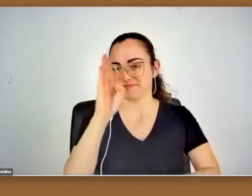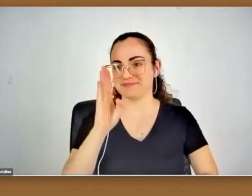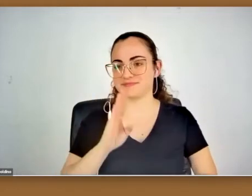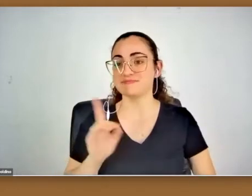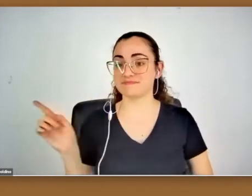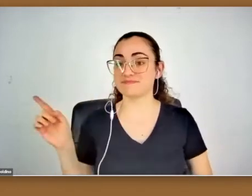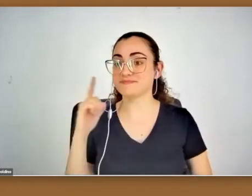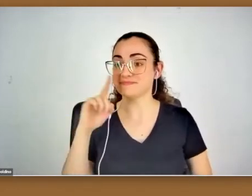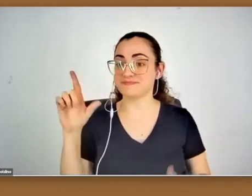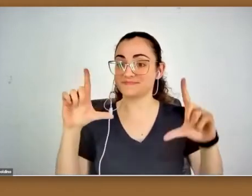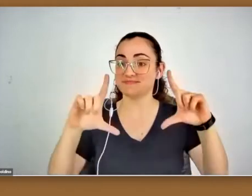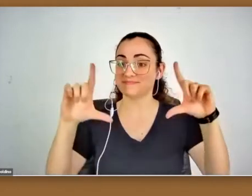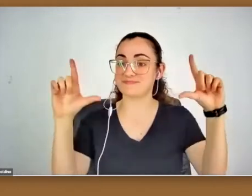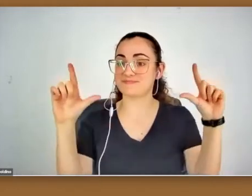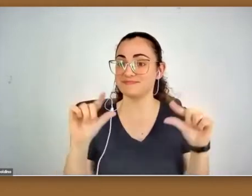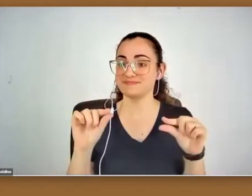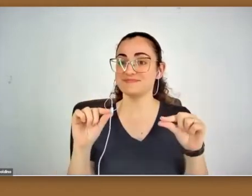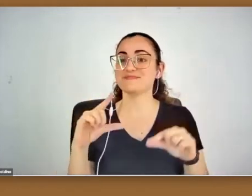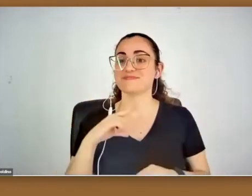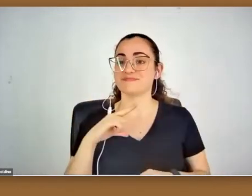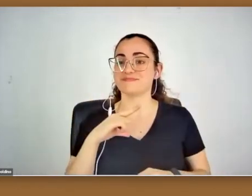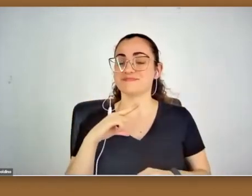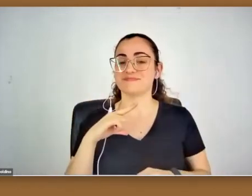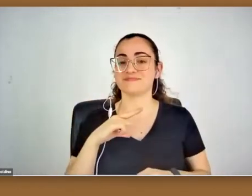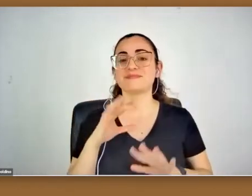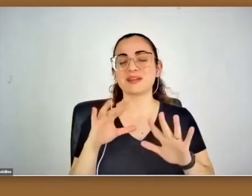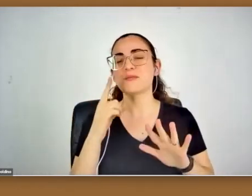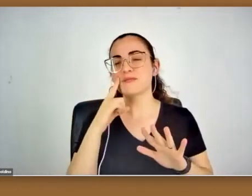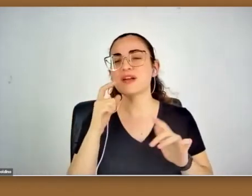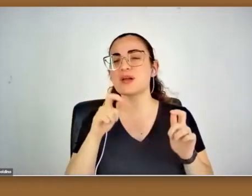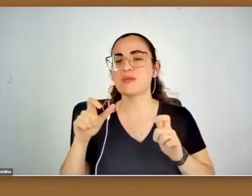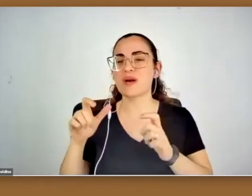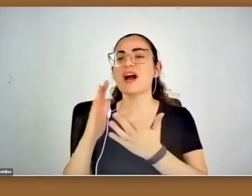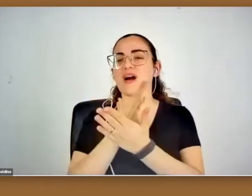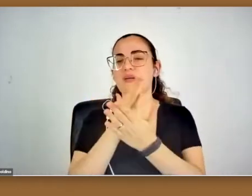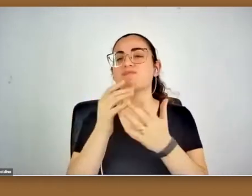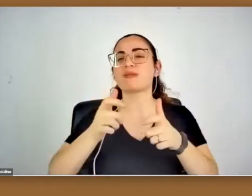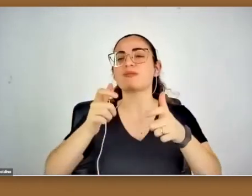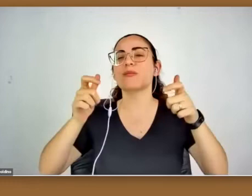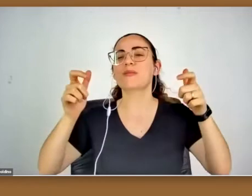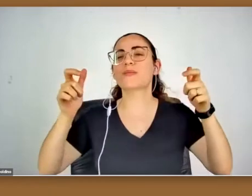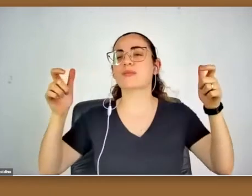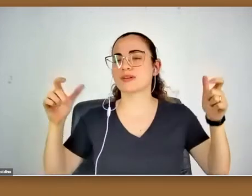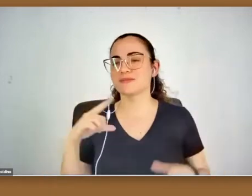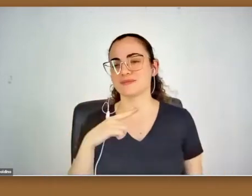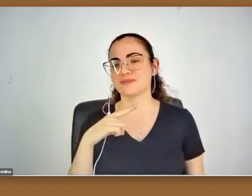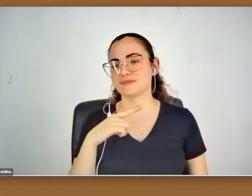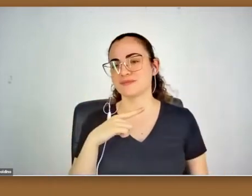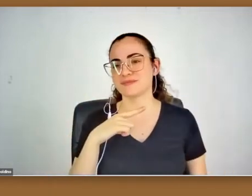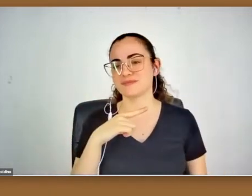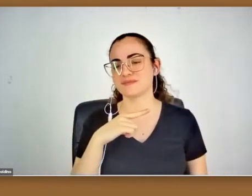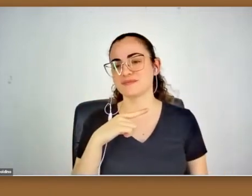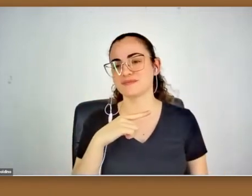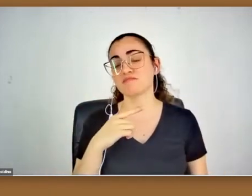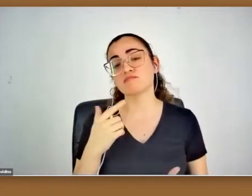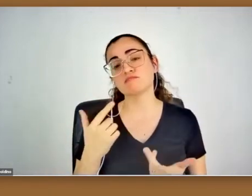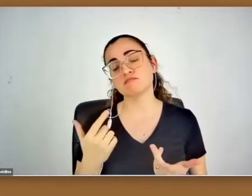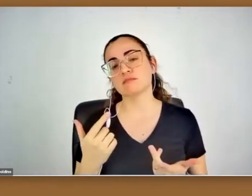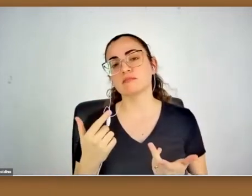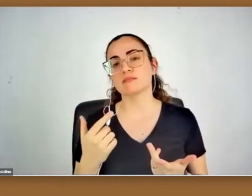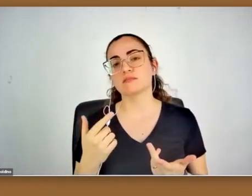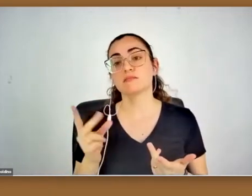mas você ainda observa, né, que em alguns lugares você tem aumento de casos. Ele pode ser por uma introdução recente,